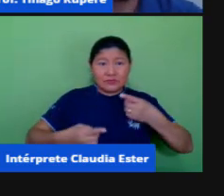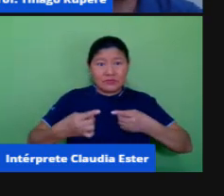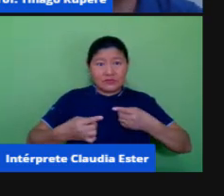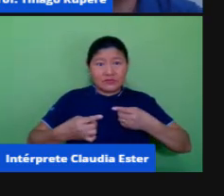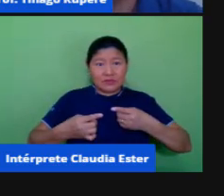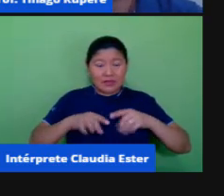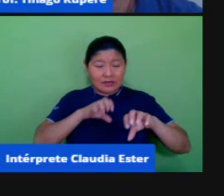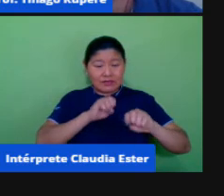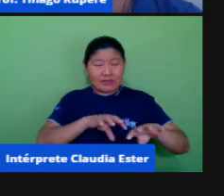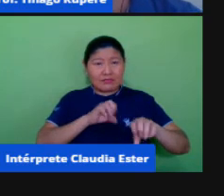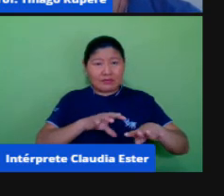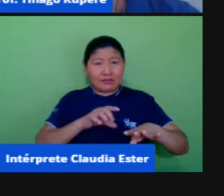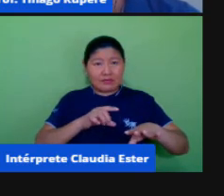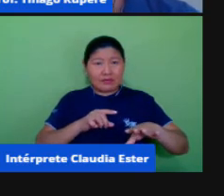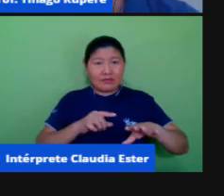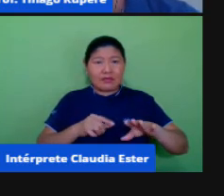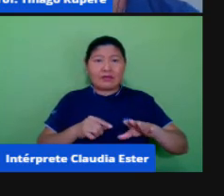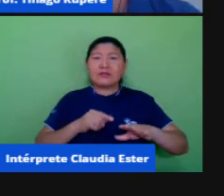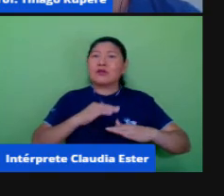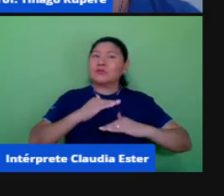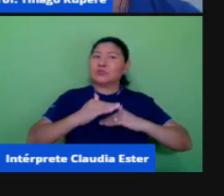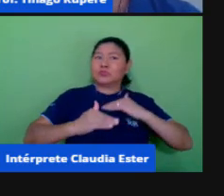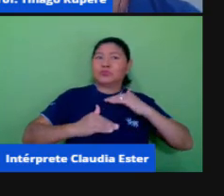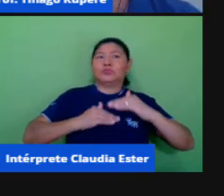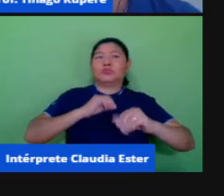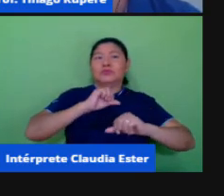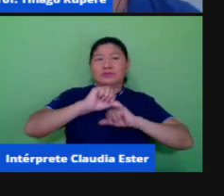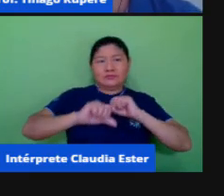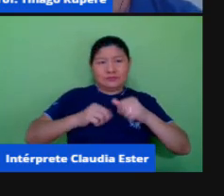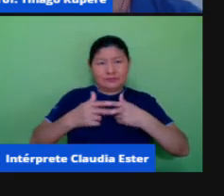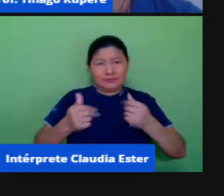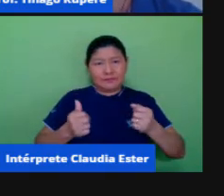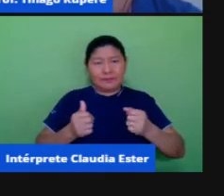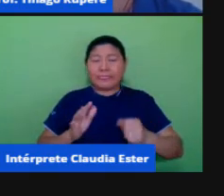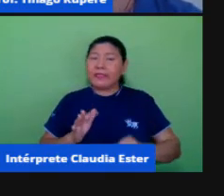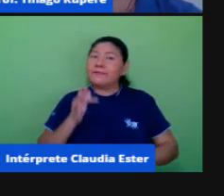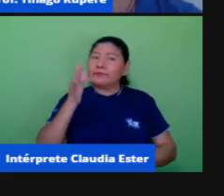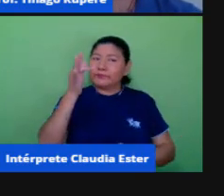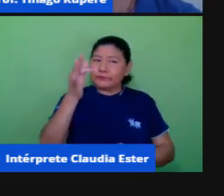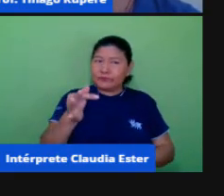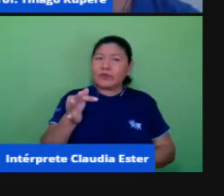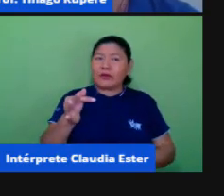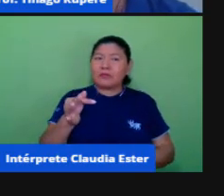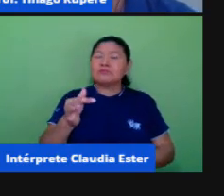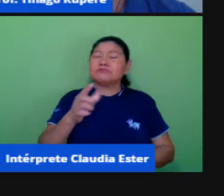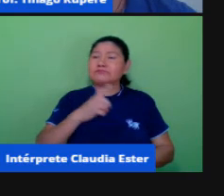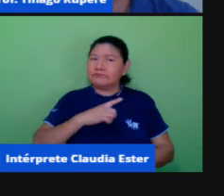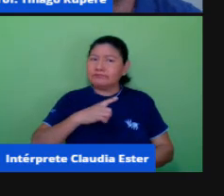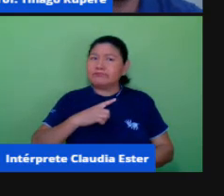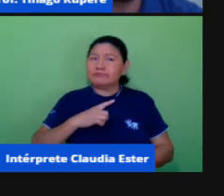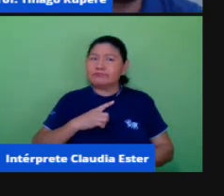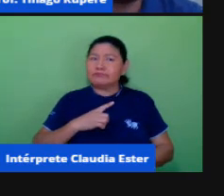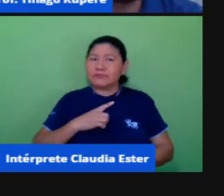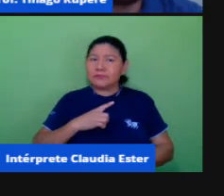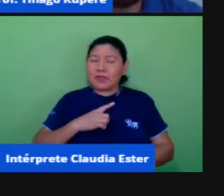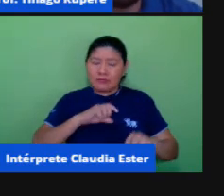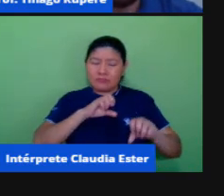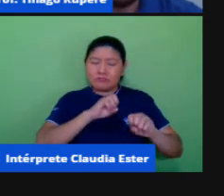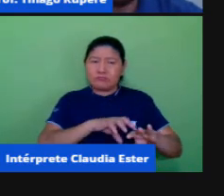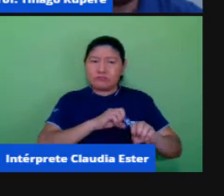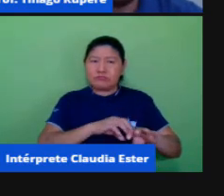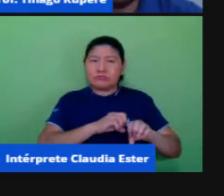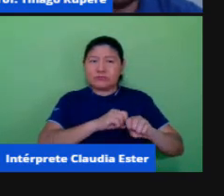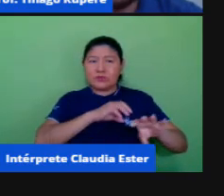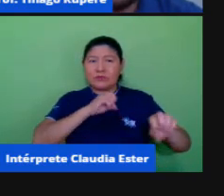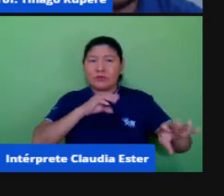nesse sentido, em breve nós teremos um ensino remoto, não só no nível